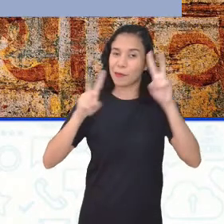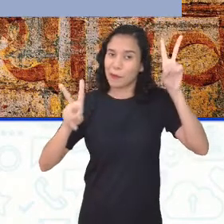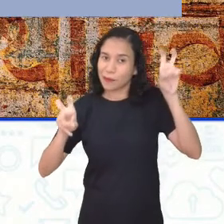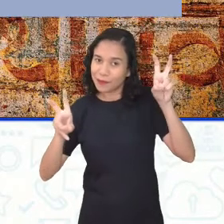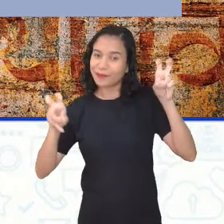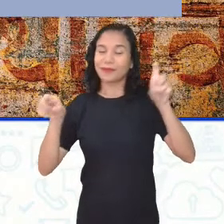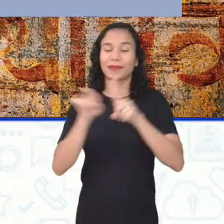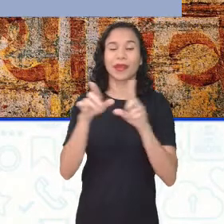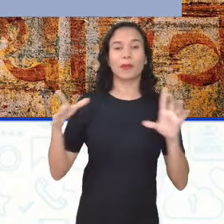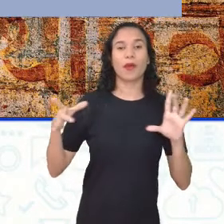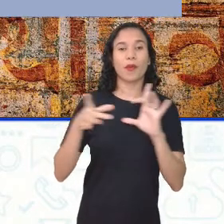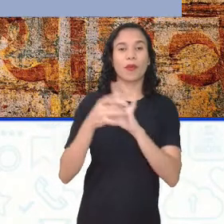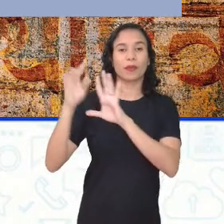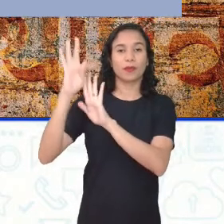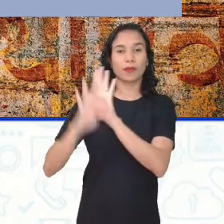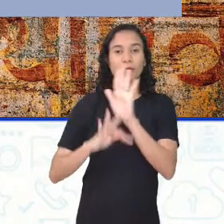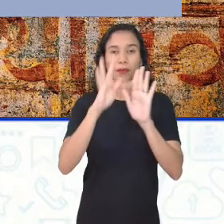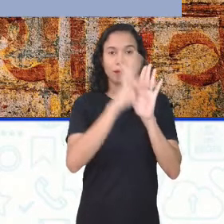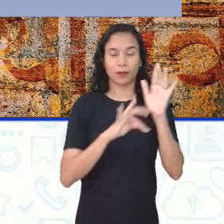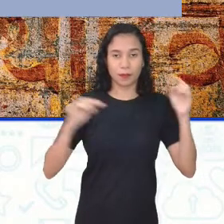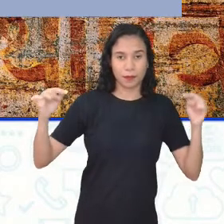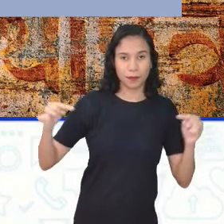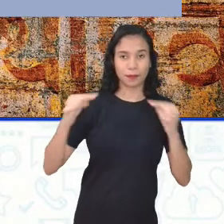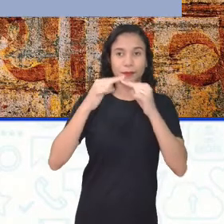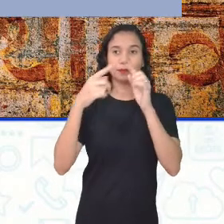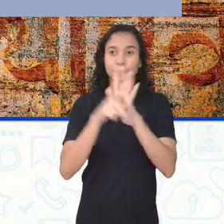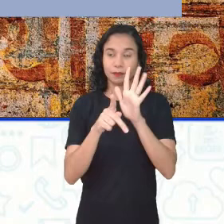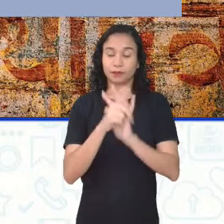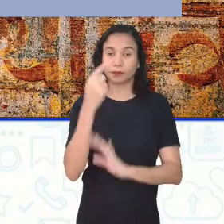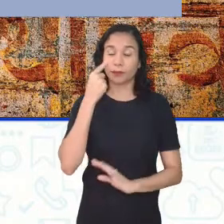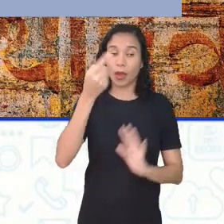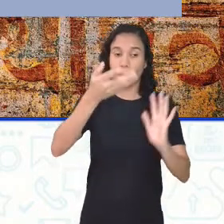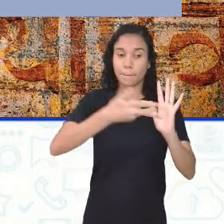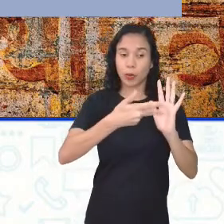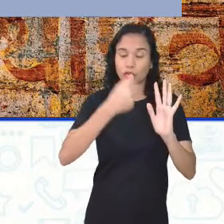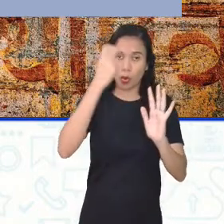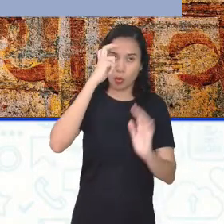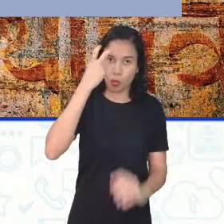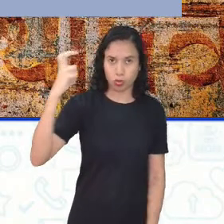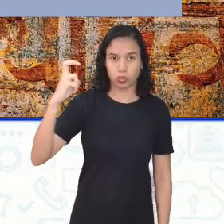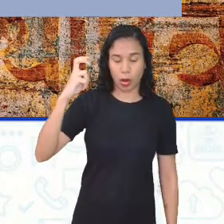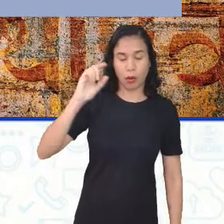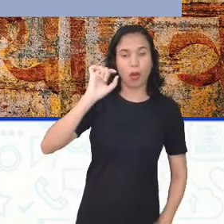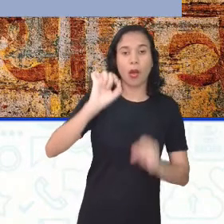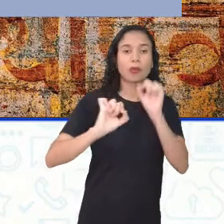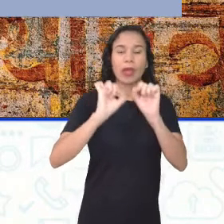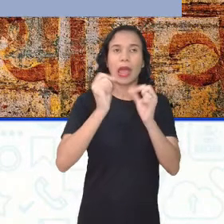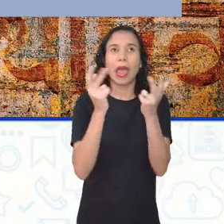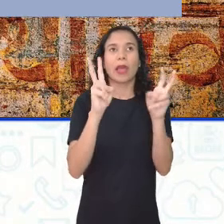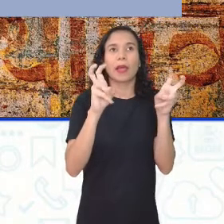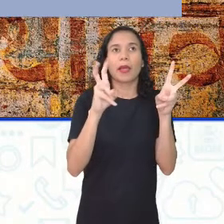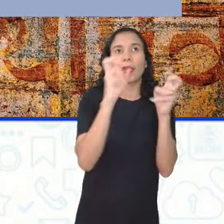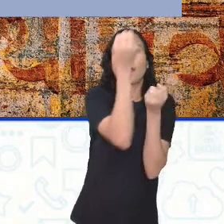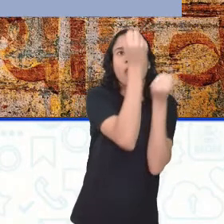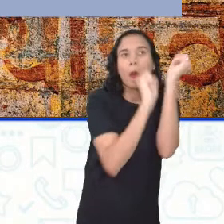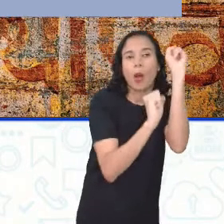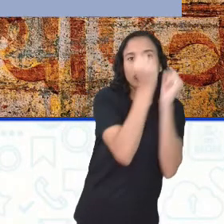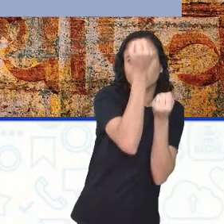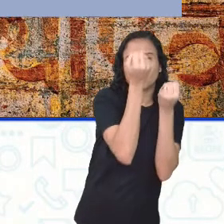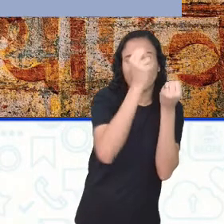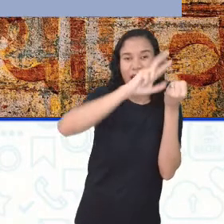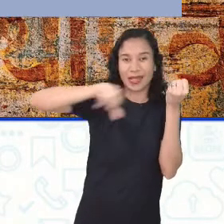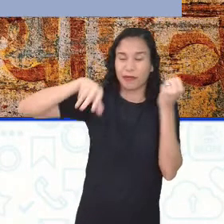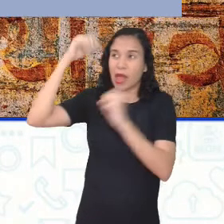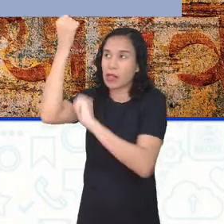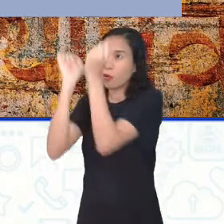parte também da intertextualidade. A indústria cultural vai ser essa indústria que é um pouquinho diferente da indústria que a gente